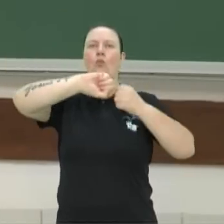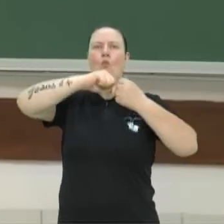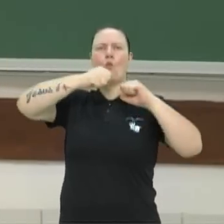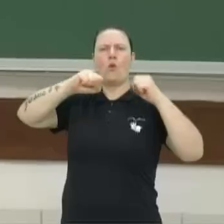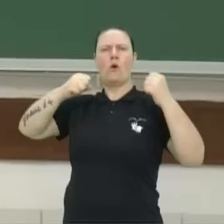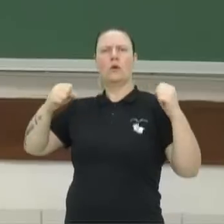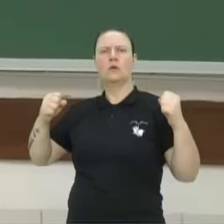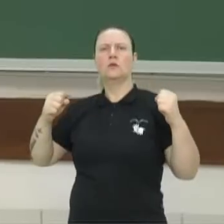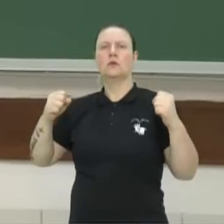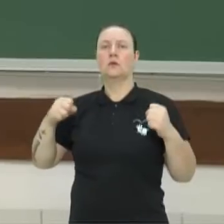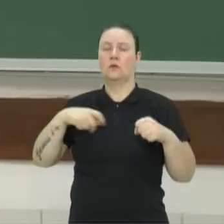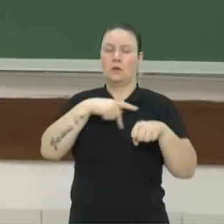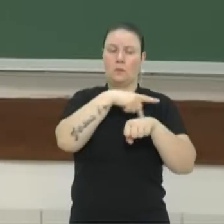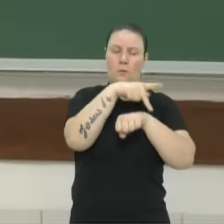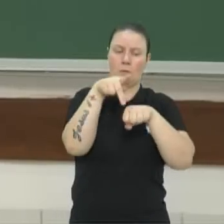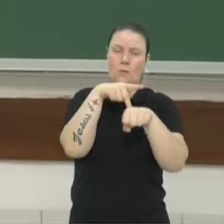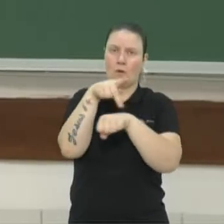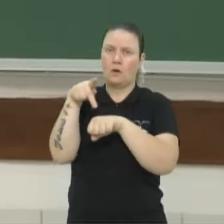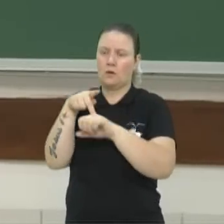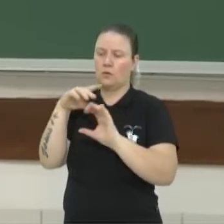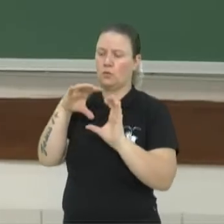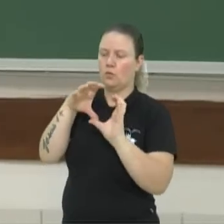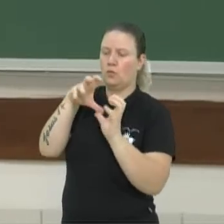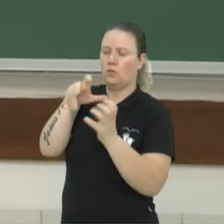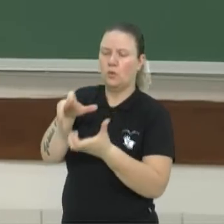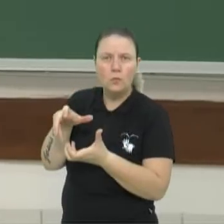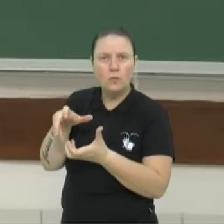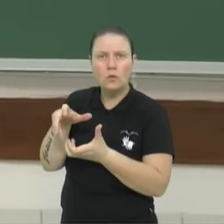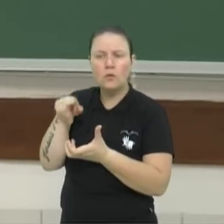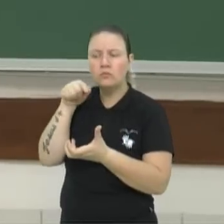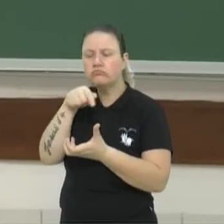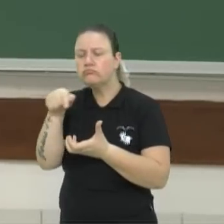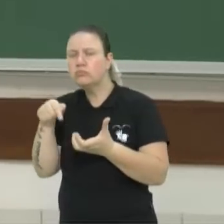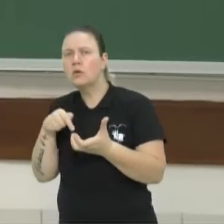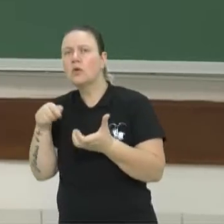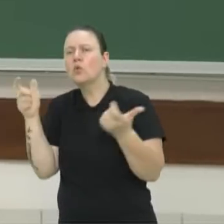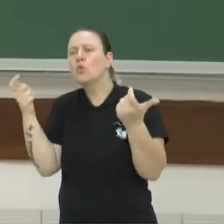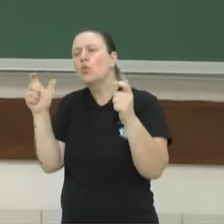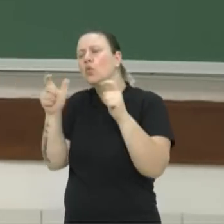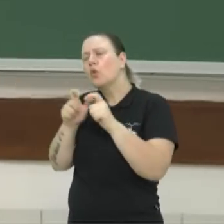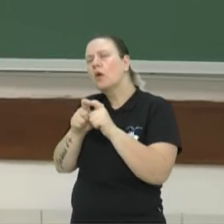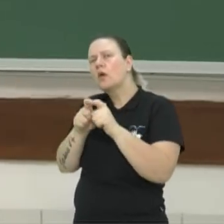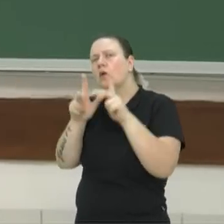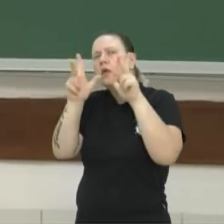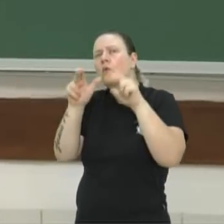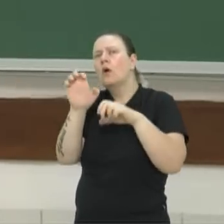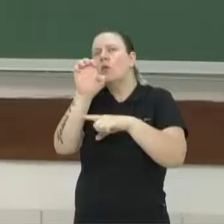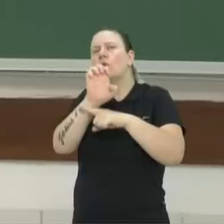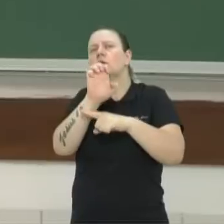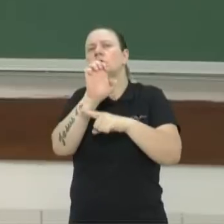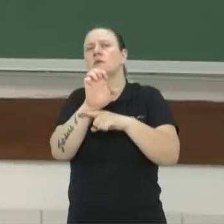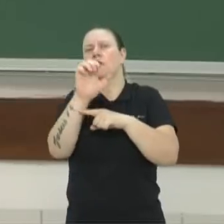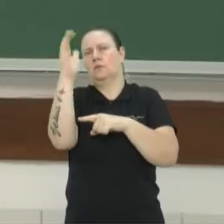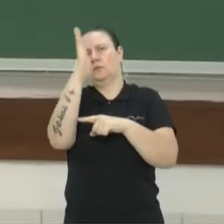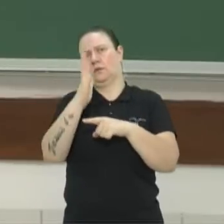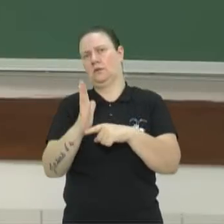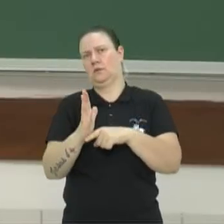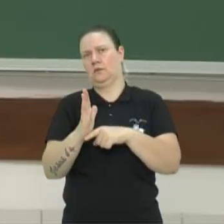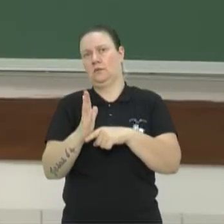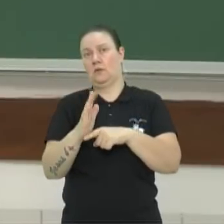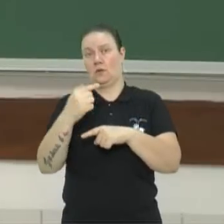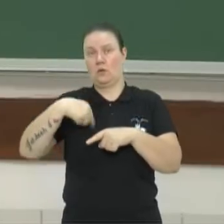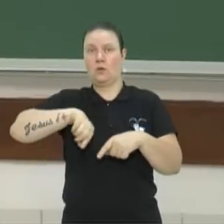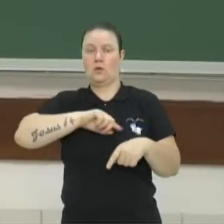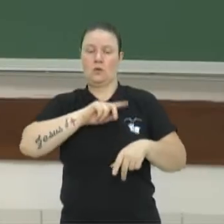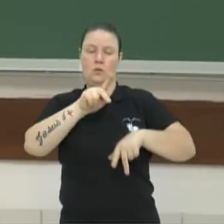alguns países do mundo, né? São do tamanho de alguns estados que nós temos aqui no Brasil. Então, a nossa população é de